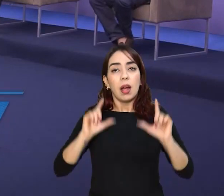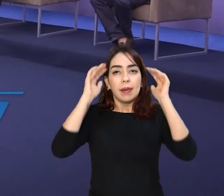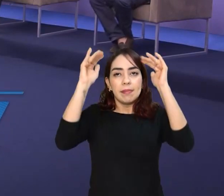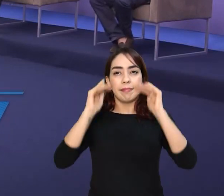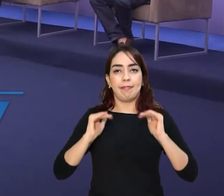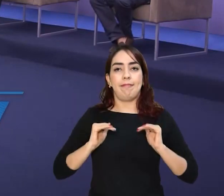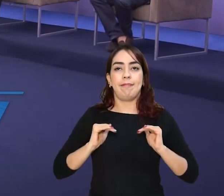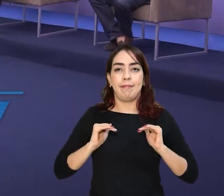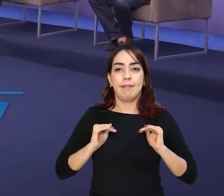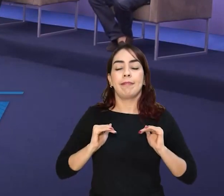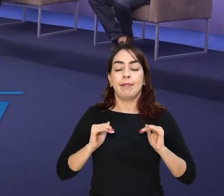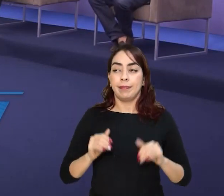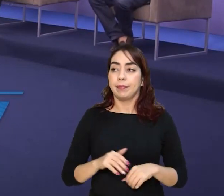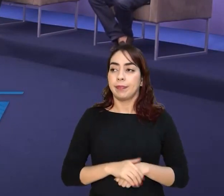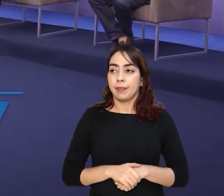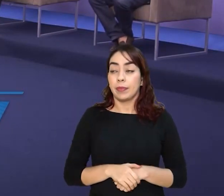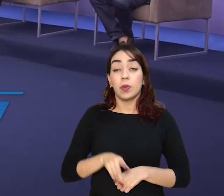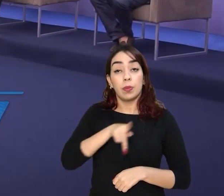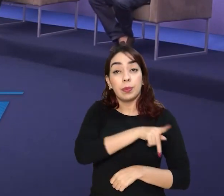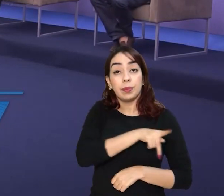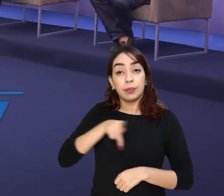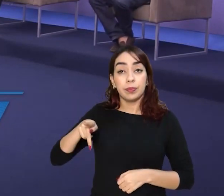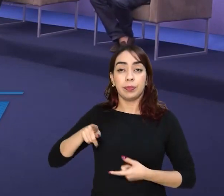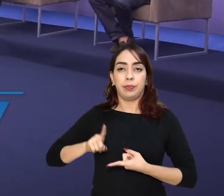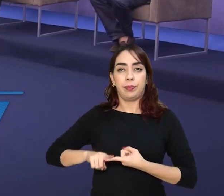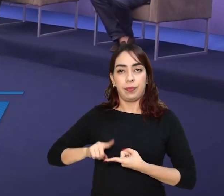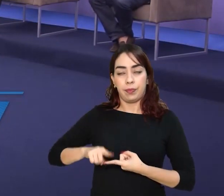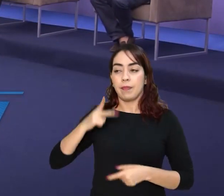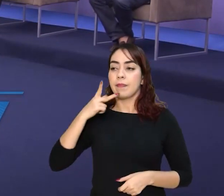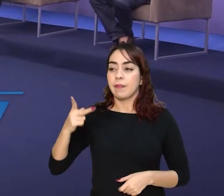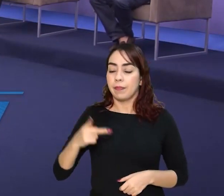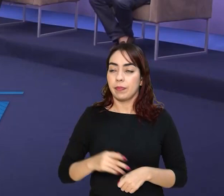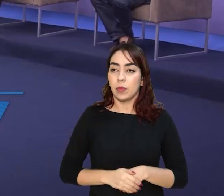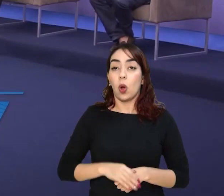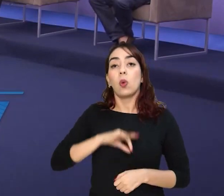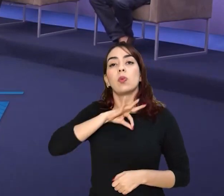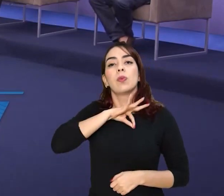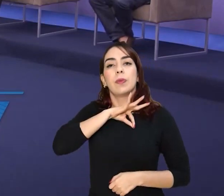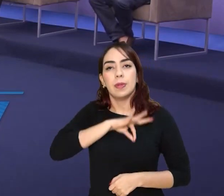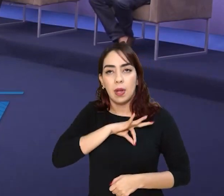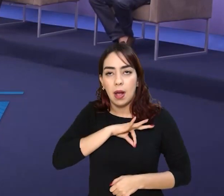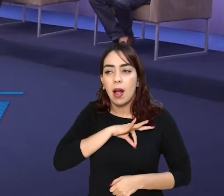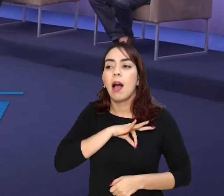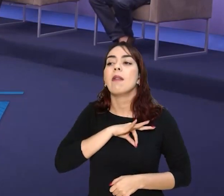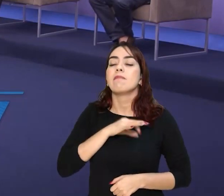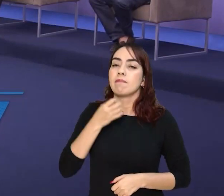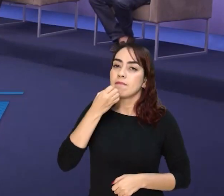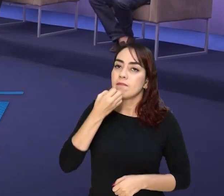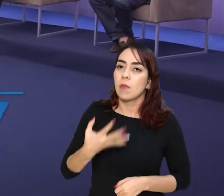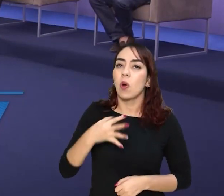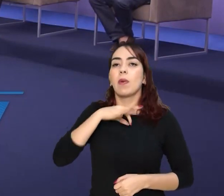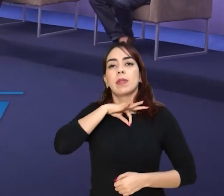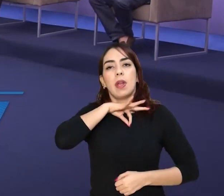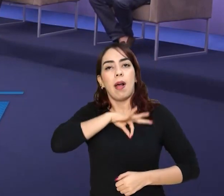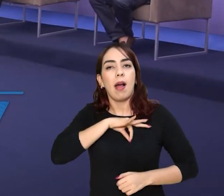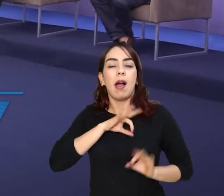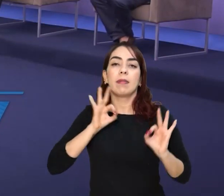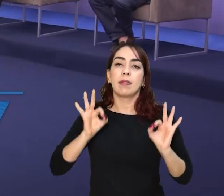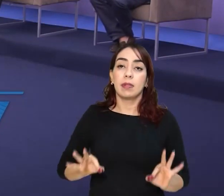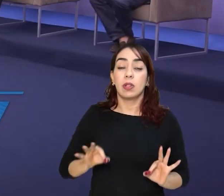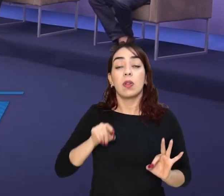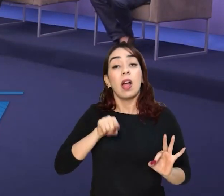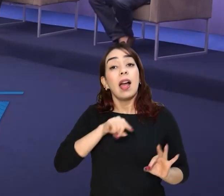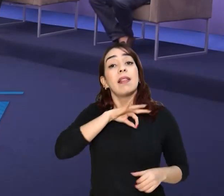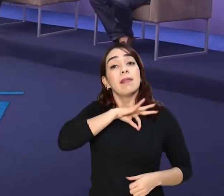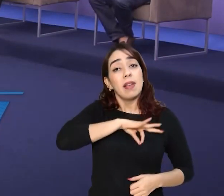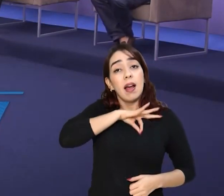O presidente tem que chegar para os jogadores e dizer assim: Depende do gol. Meu garoto, você não está recebendo em dia aqui, não está rigorosamente em dia? Pô, esse patrocinador ajuda ele a pagar. Mas quem paga